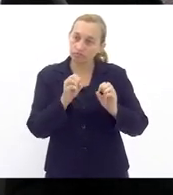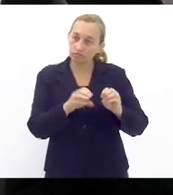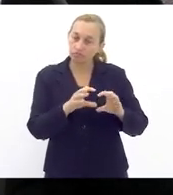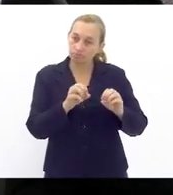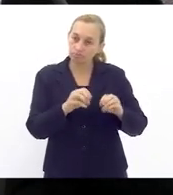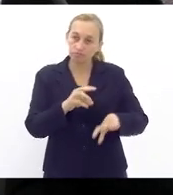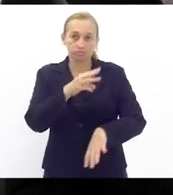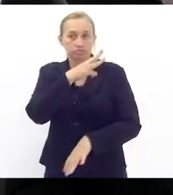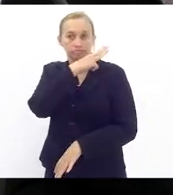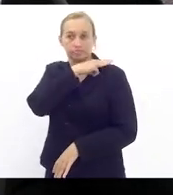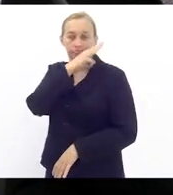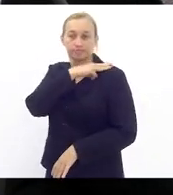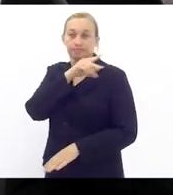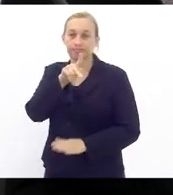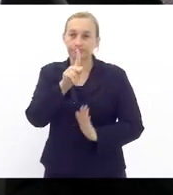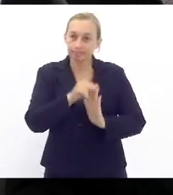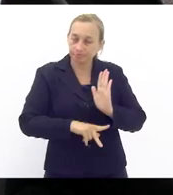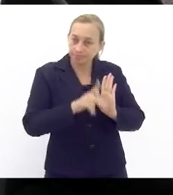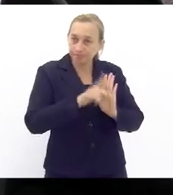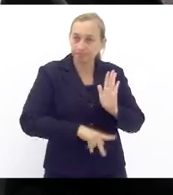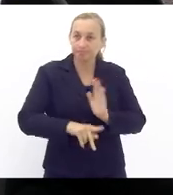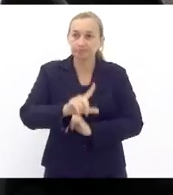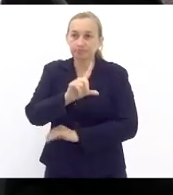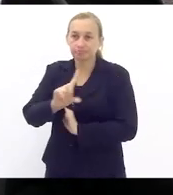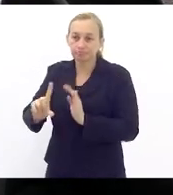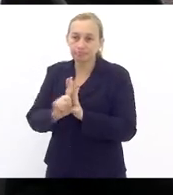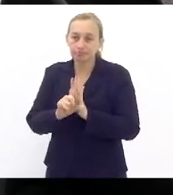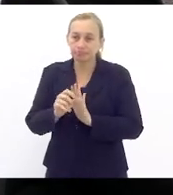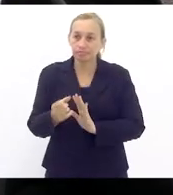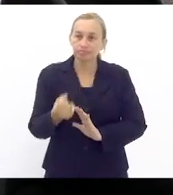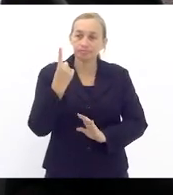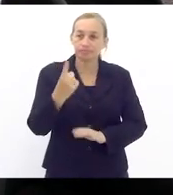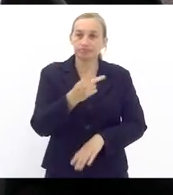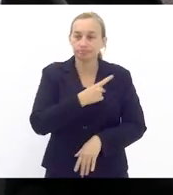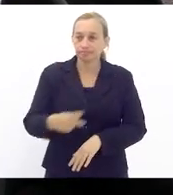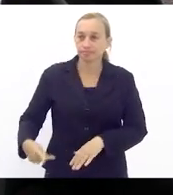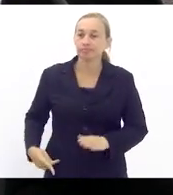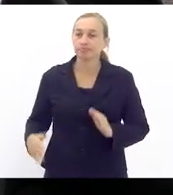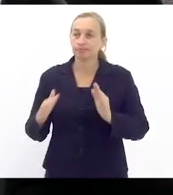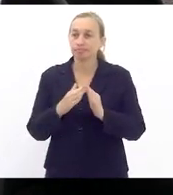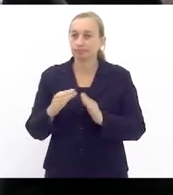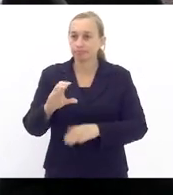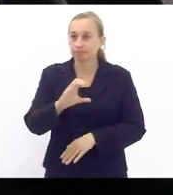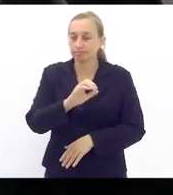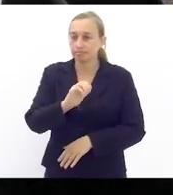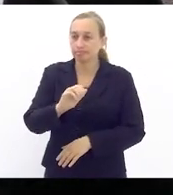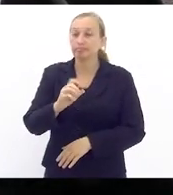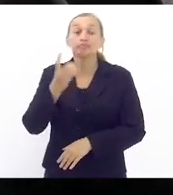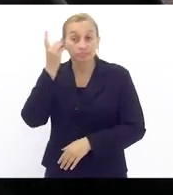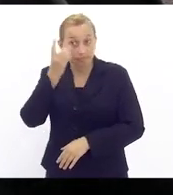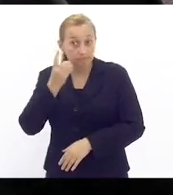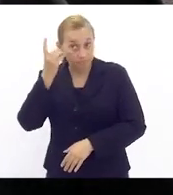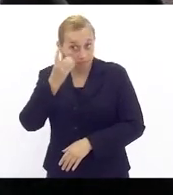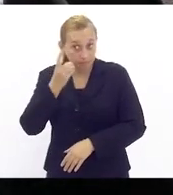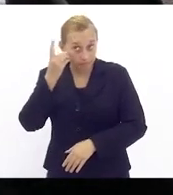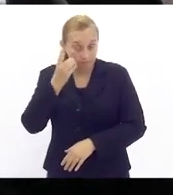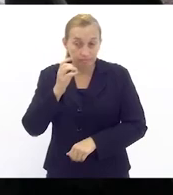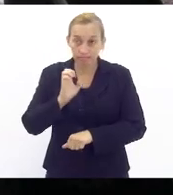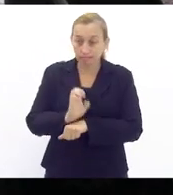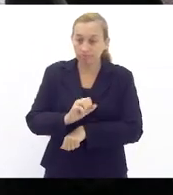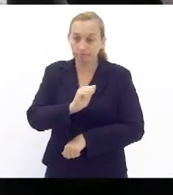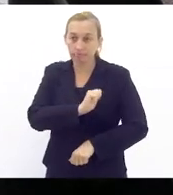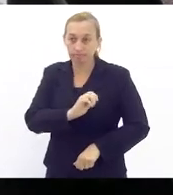Então esse projeto de lei foi um projeto inclusive feito pelo ex-presidente da casa o ex deputado né Estadual